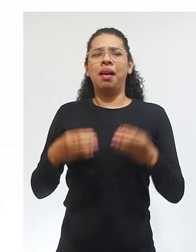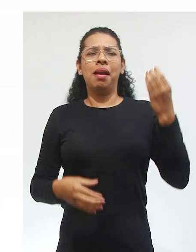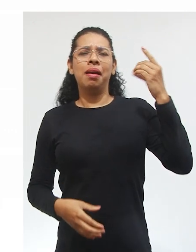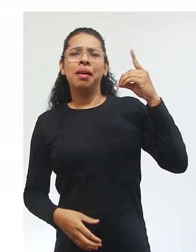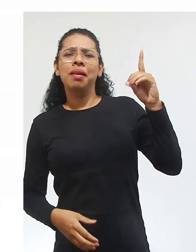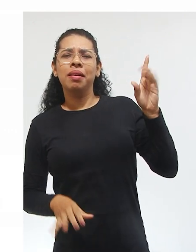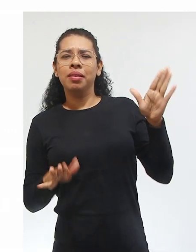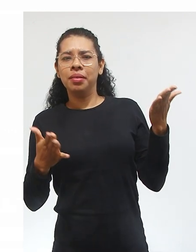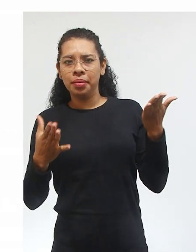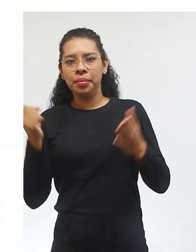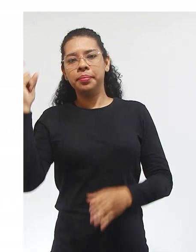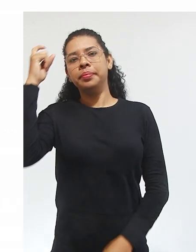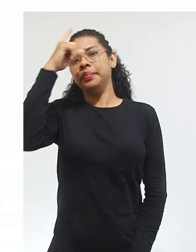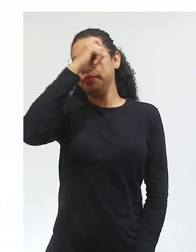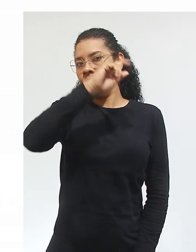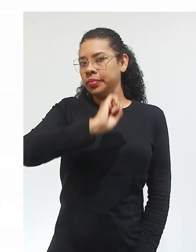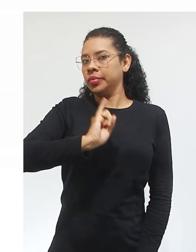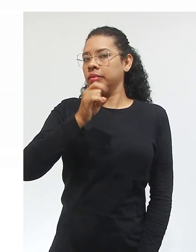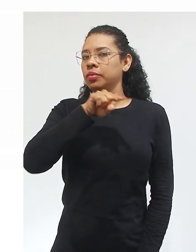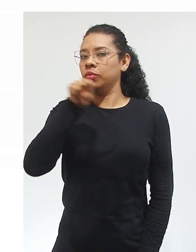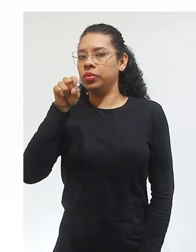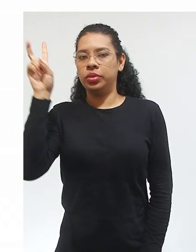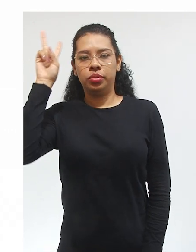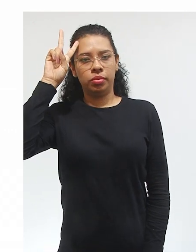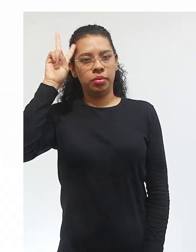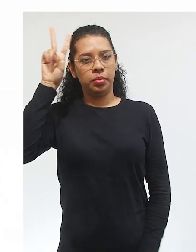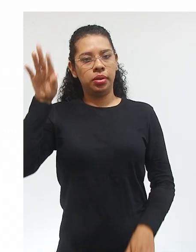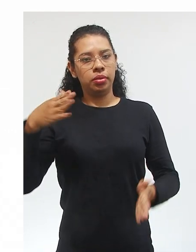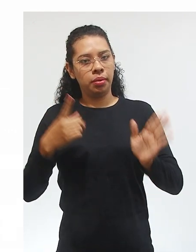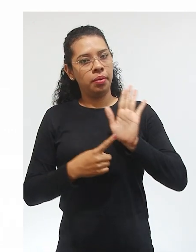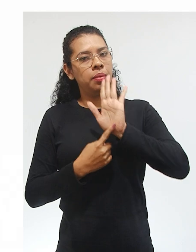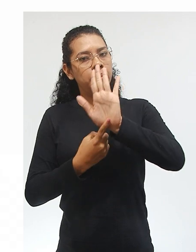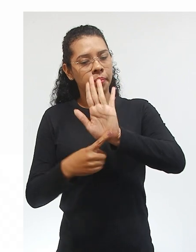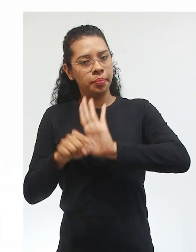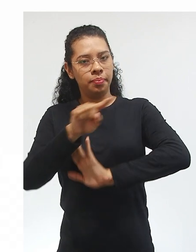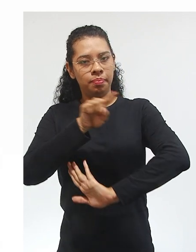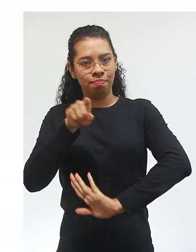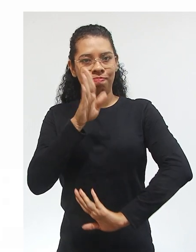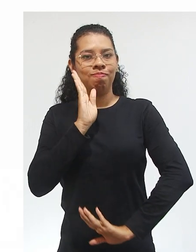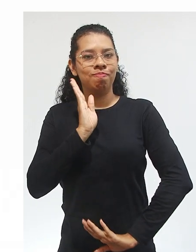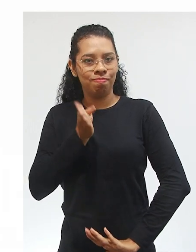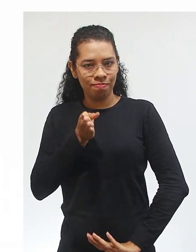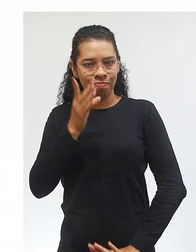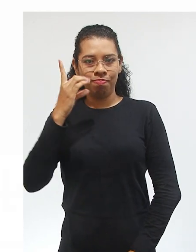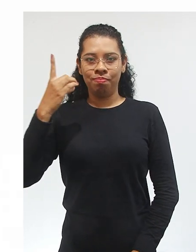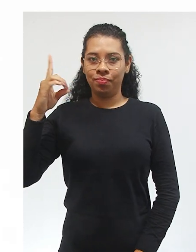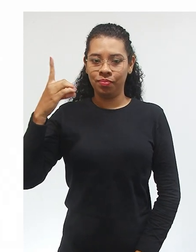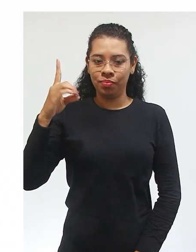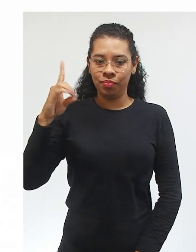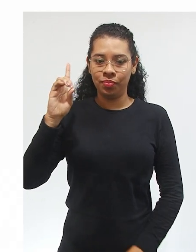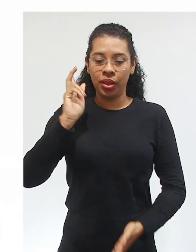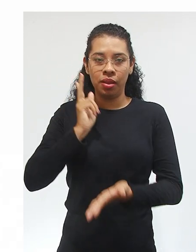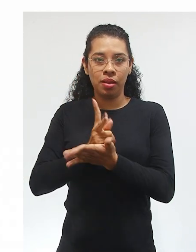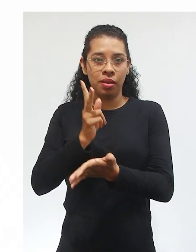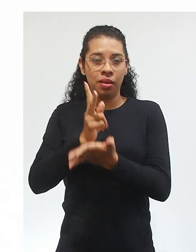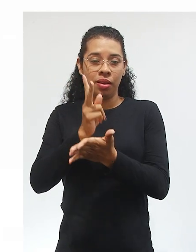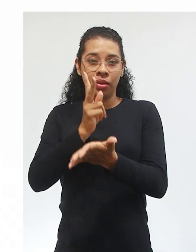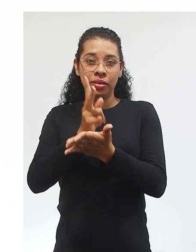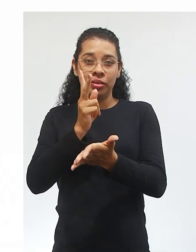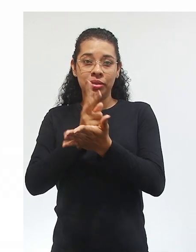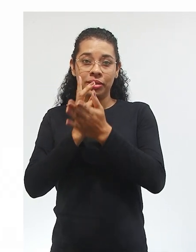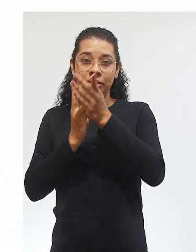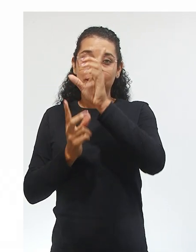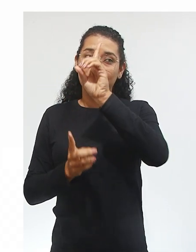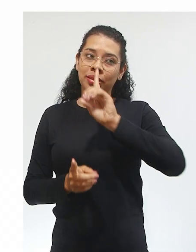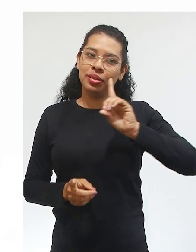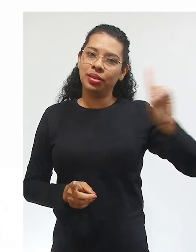você não sabe o que é um débito e um crédito, tá difícil, meu filho. Então tá aqui, ó. Você já sabe que o débito é sempre do lado